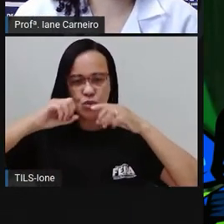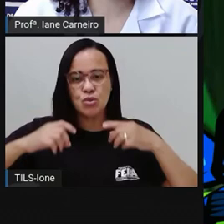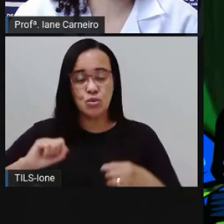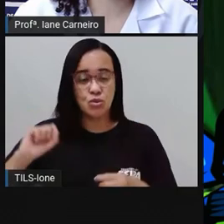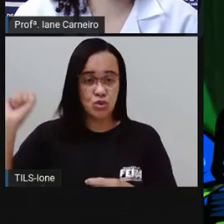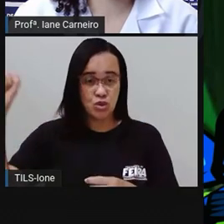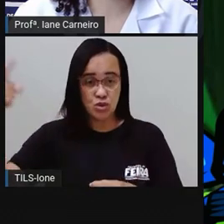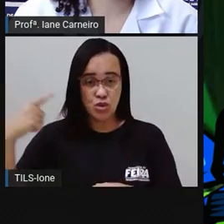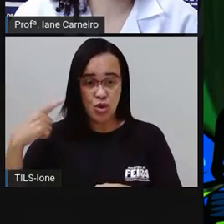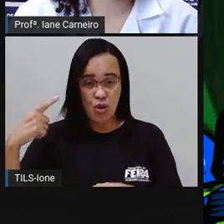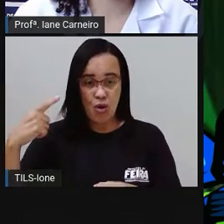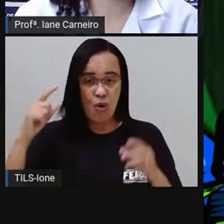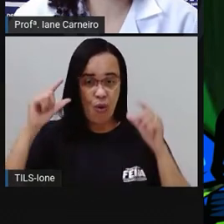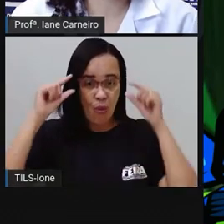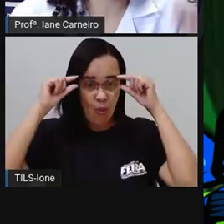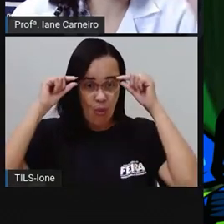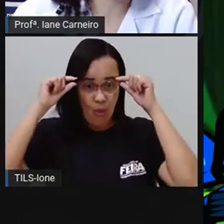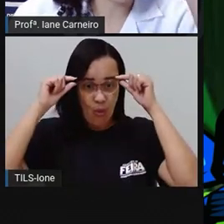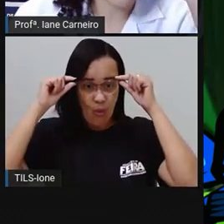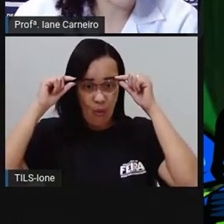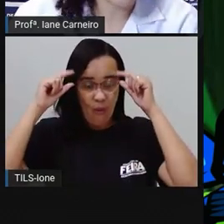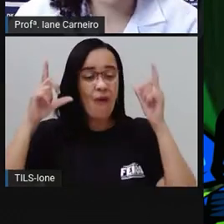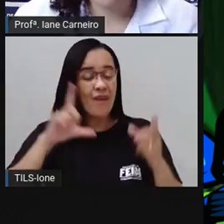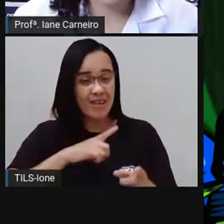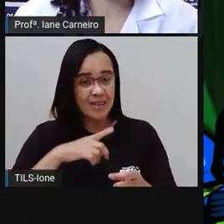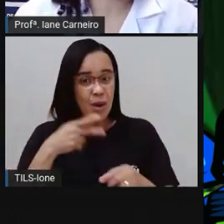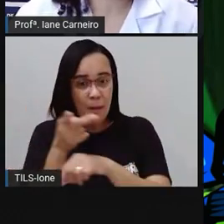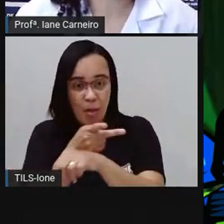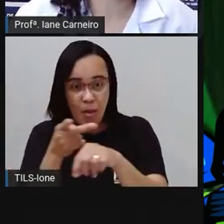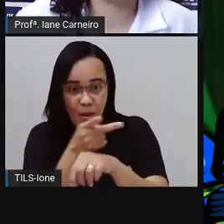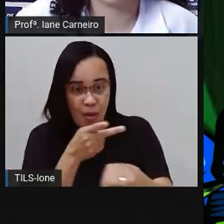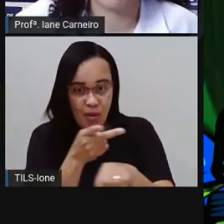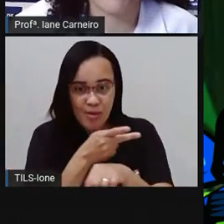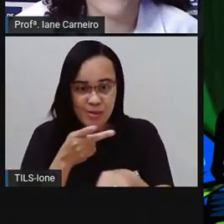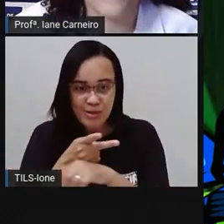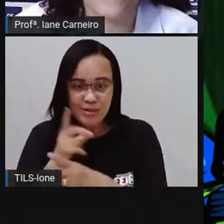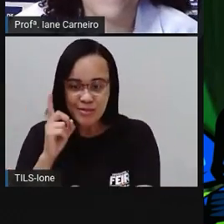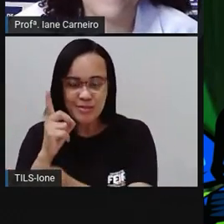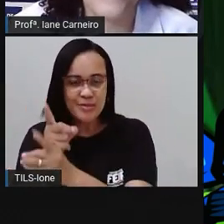Encontra um óculos escuro aí. Será que tem? Se não tiver, encontra um óculos qualquer aí que você tenha.